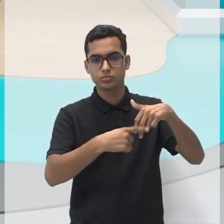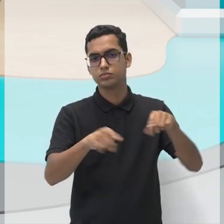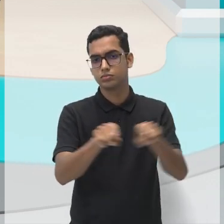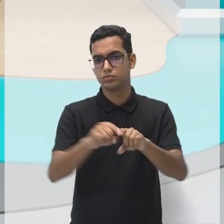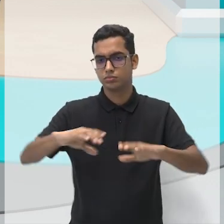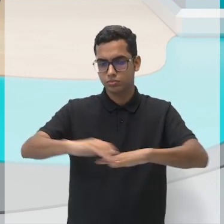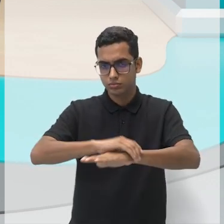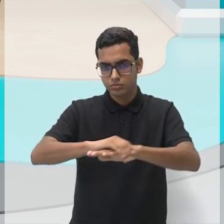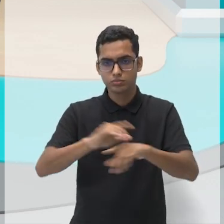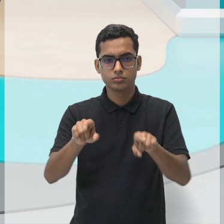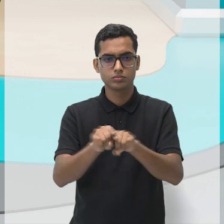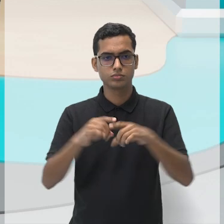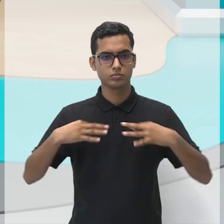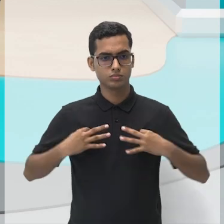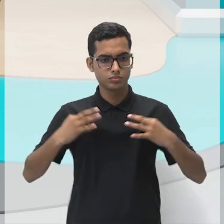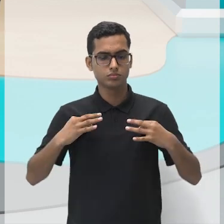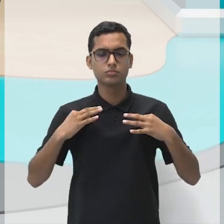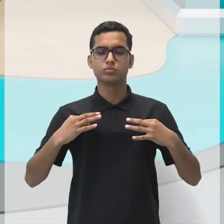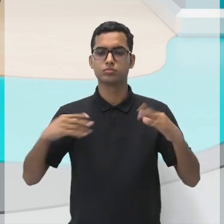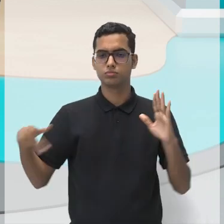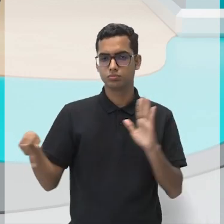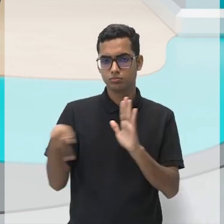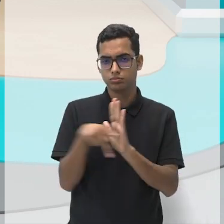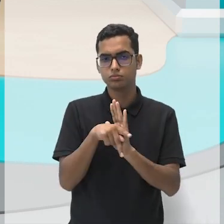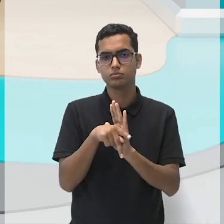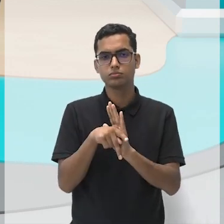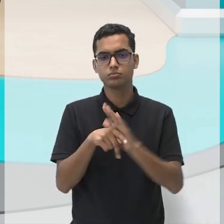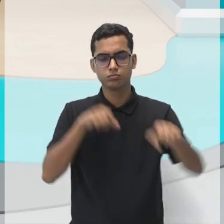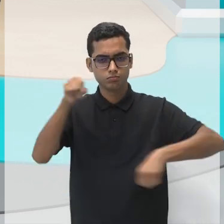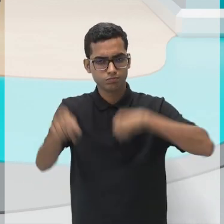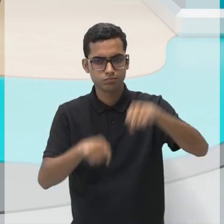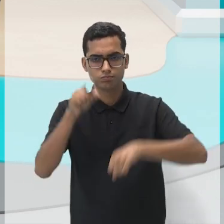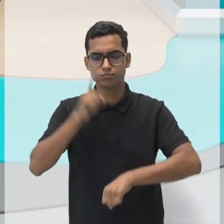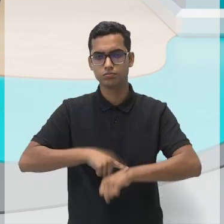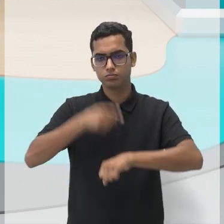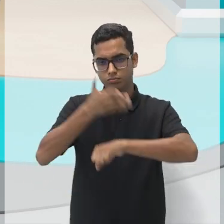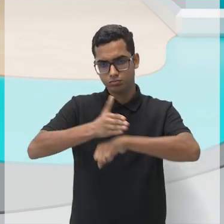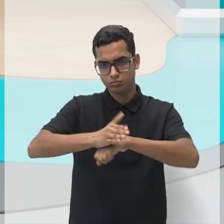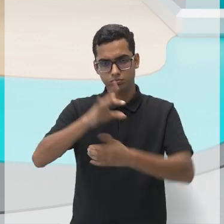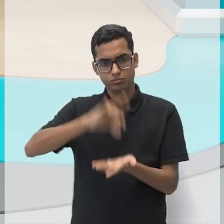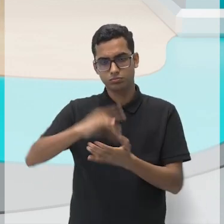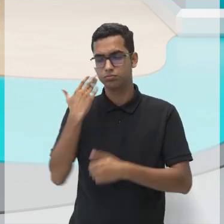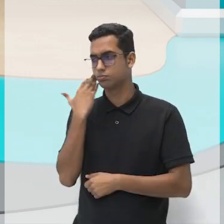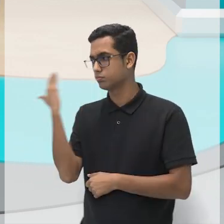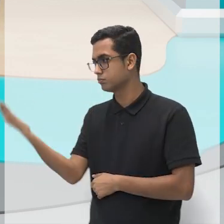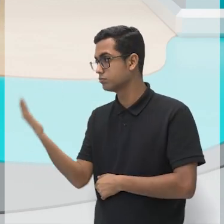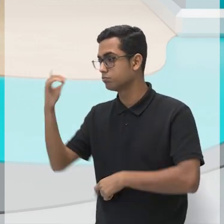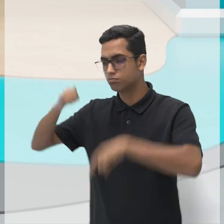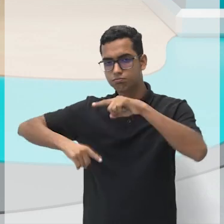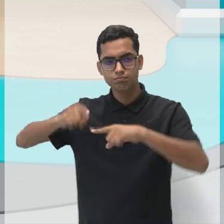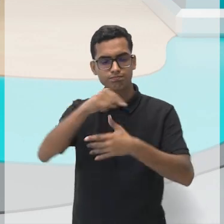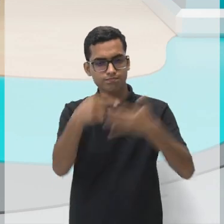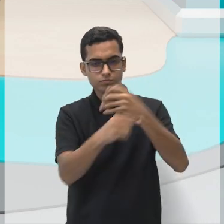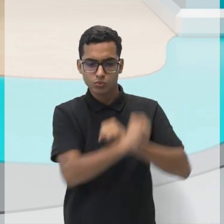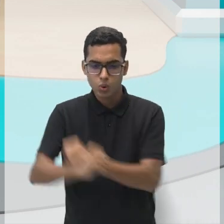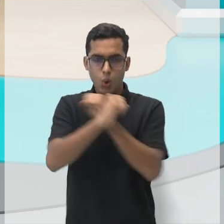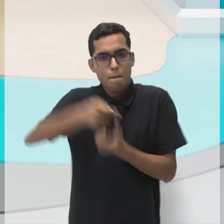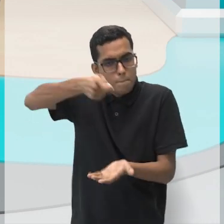dos calçados e da roupa apropriada também para esse momento. Então, esses são equipamentos que